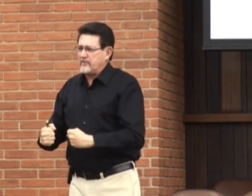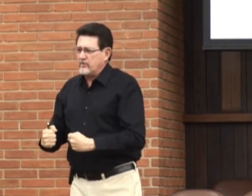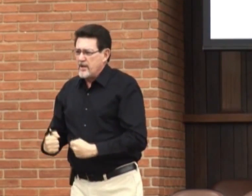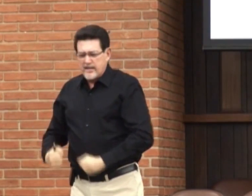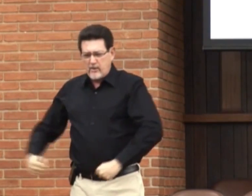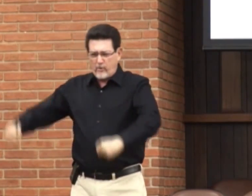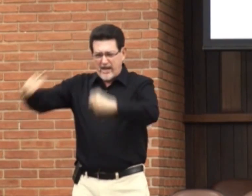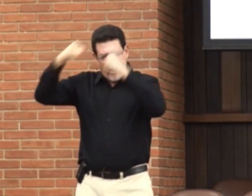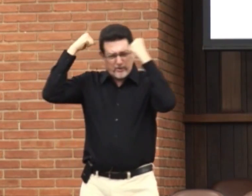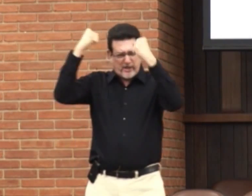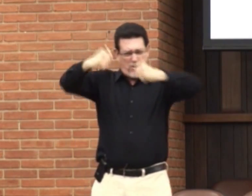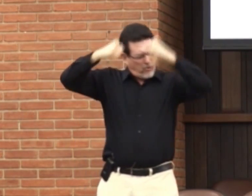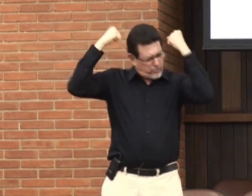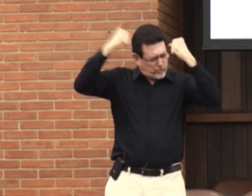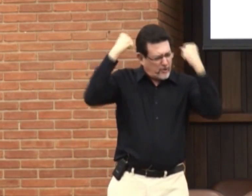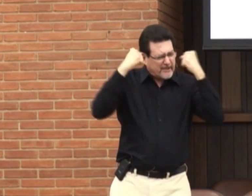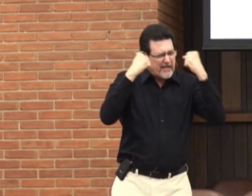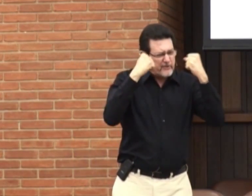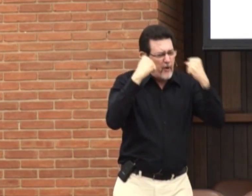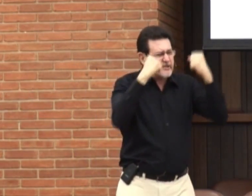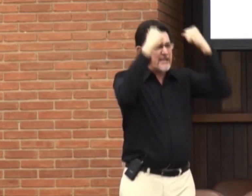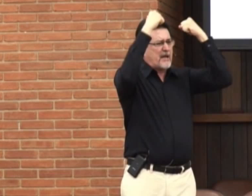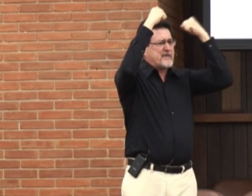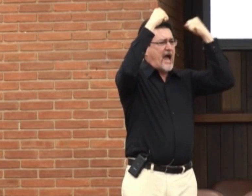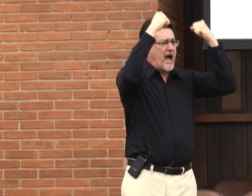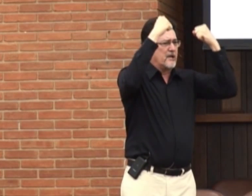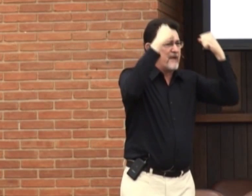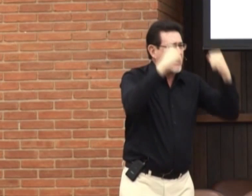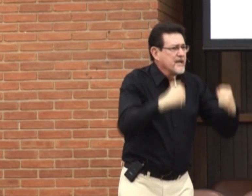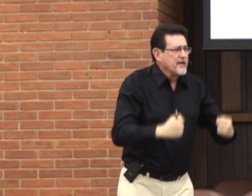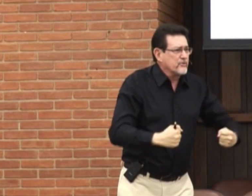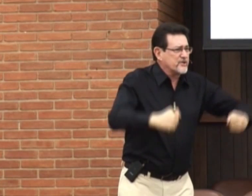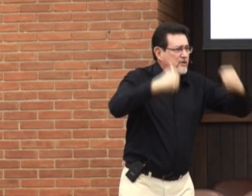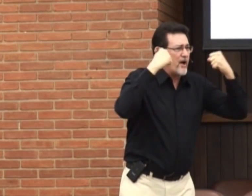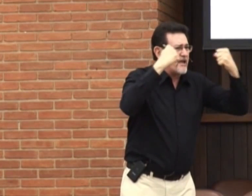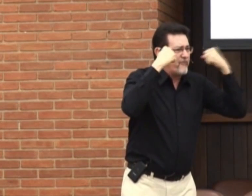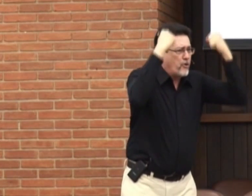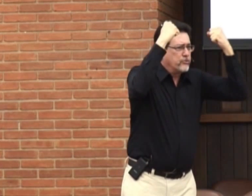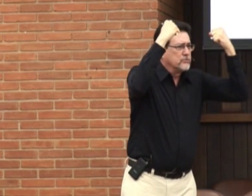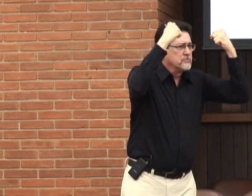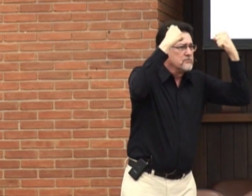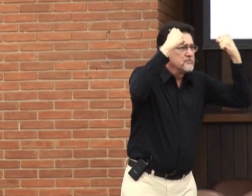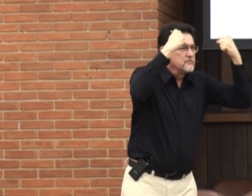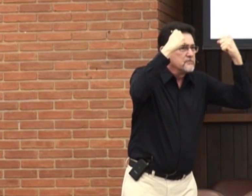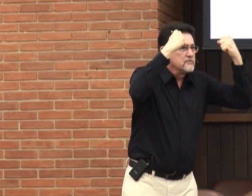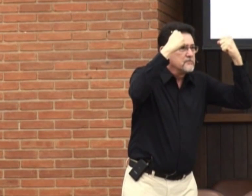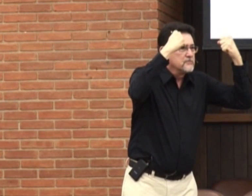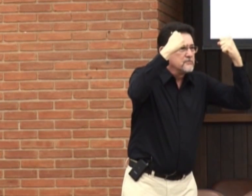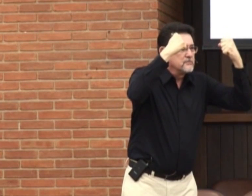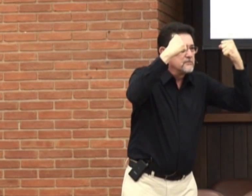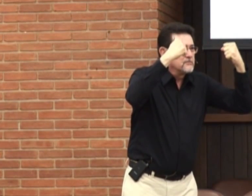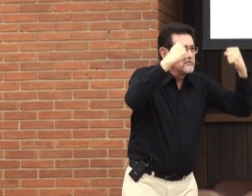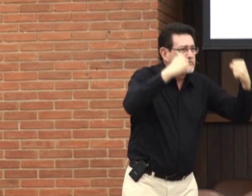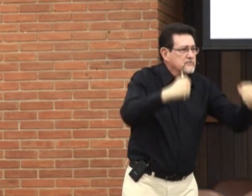no cérebro, e eu orei ao Senhor com todas as forças da minha alma, e o Senhor a levou.